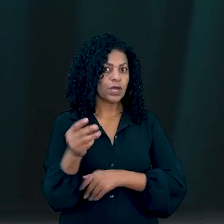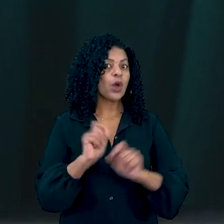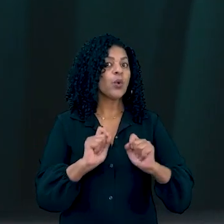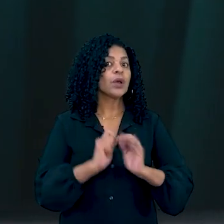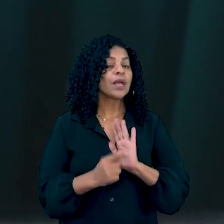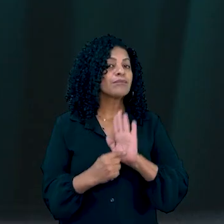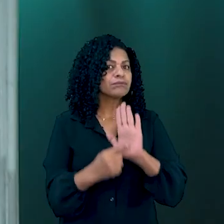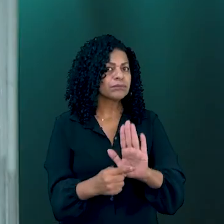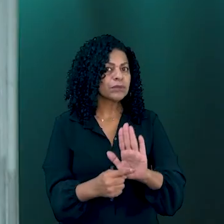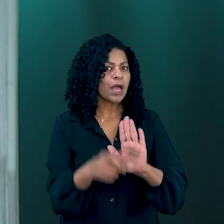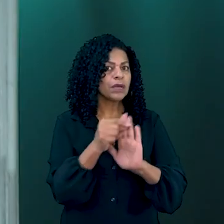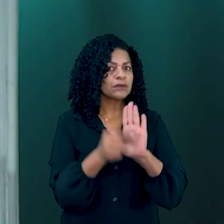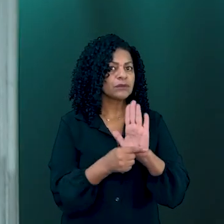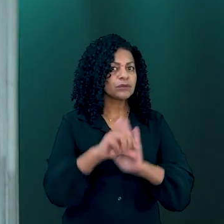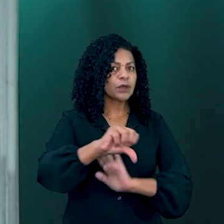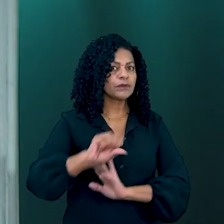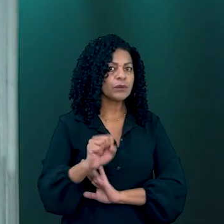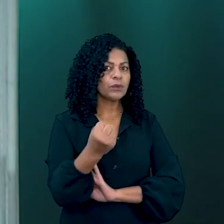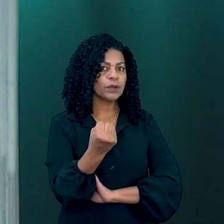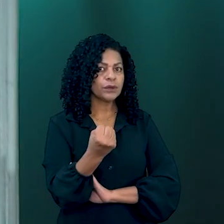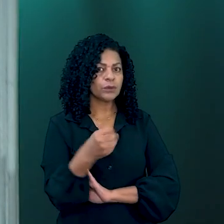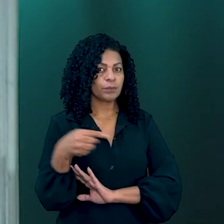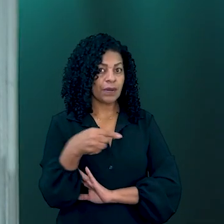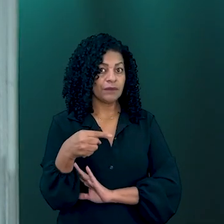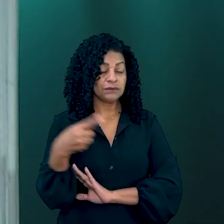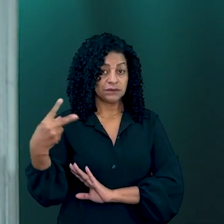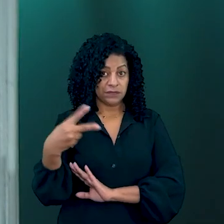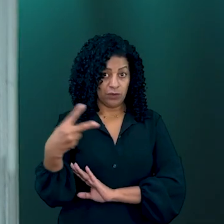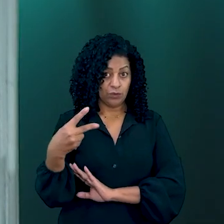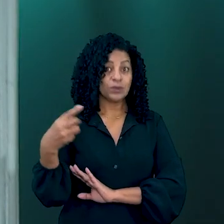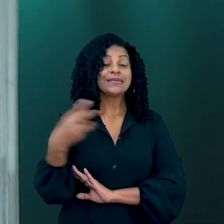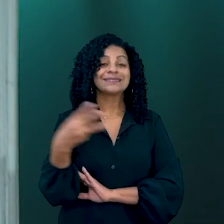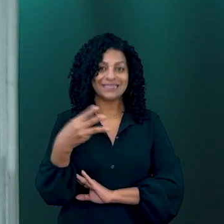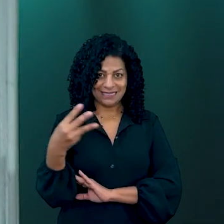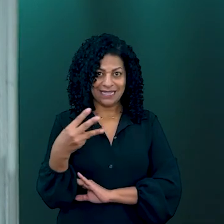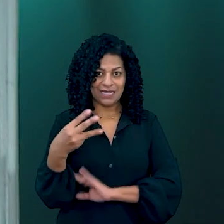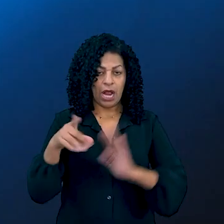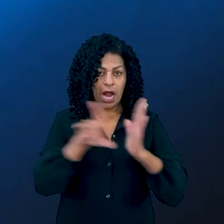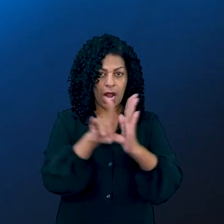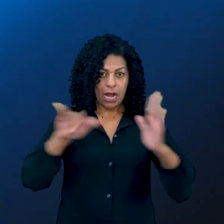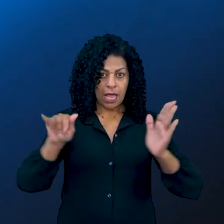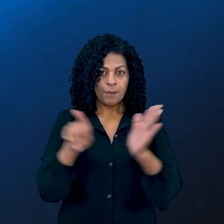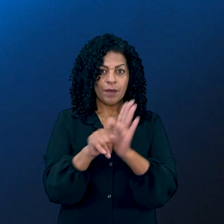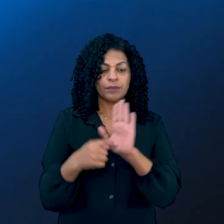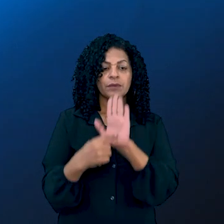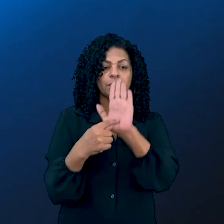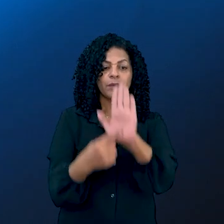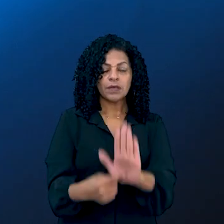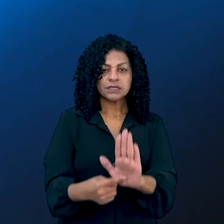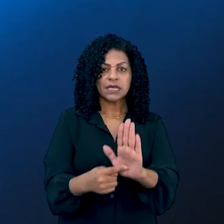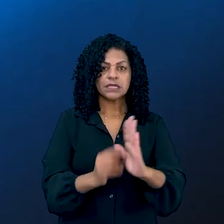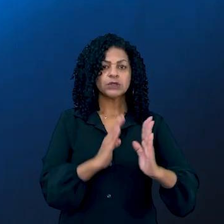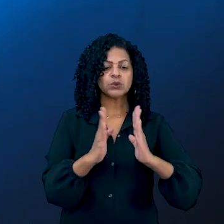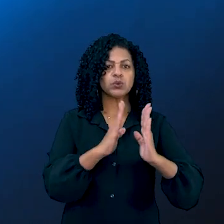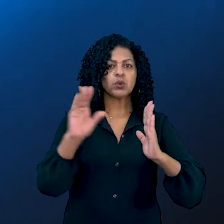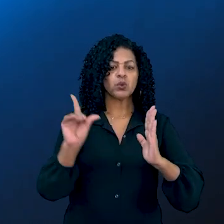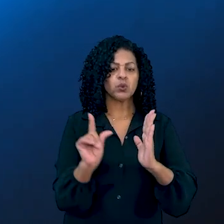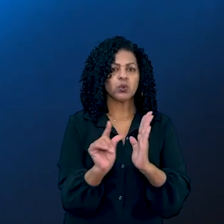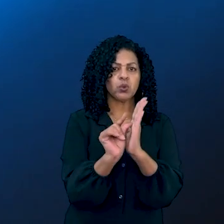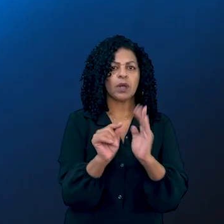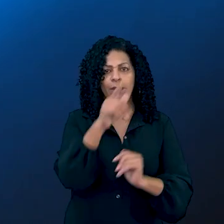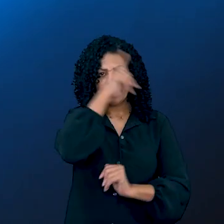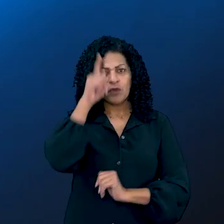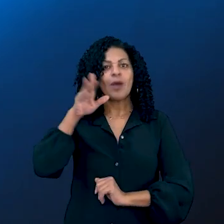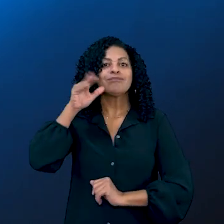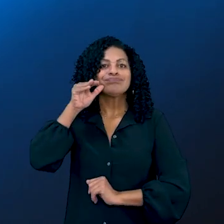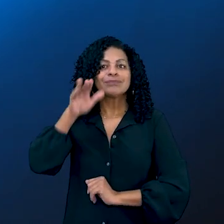por analogia, o artigo 98, parágrafos 2º e 3º da lei que trata da jornada reduzida